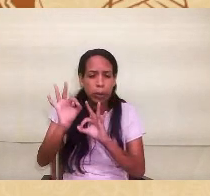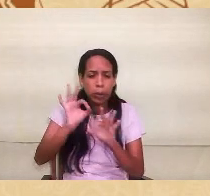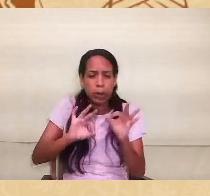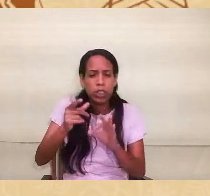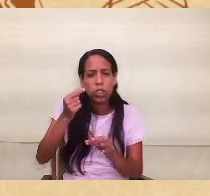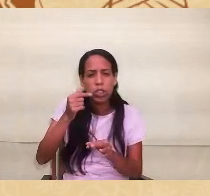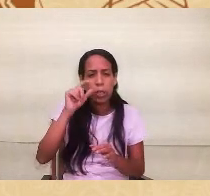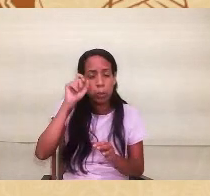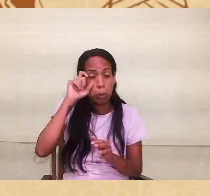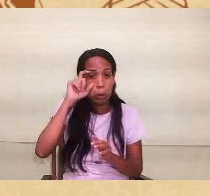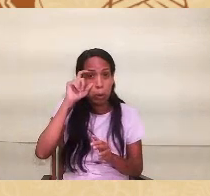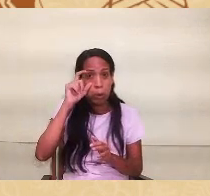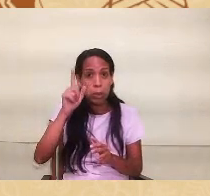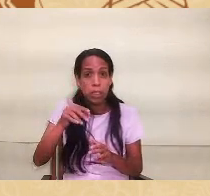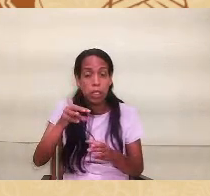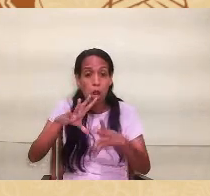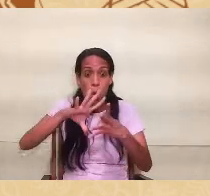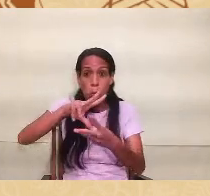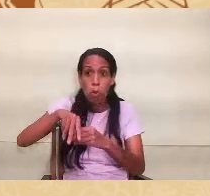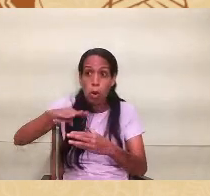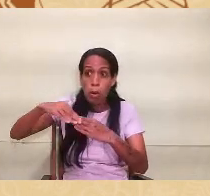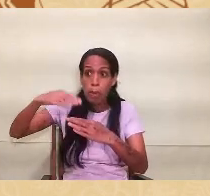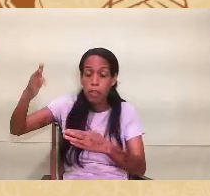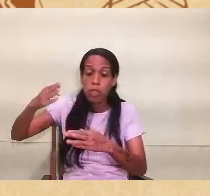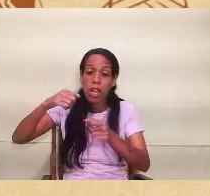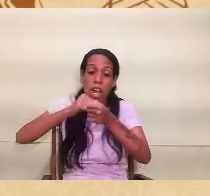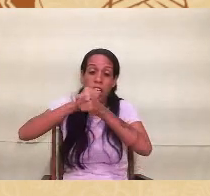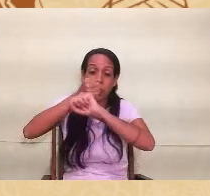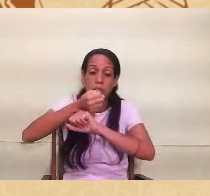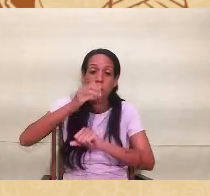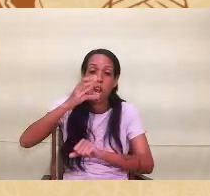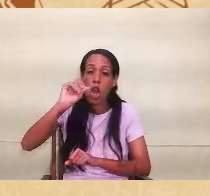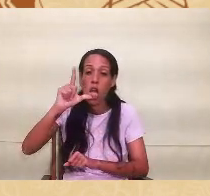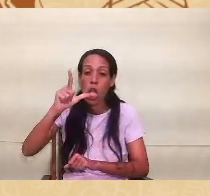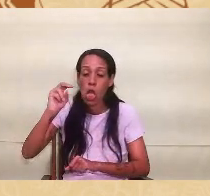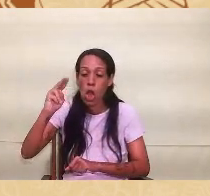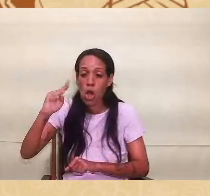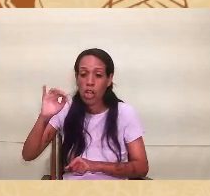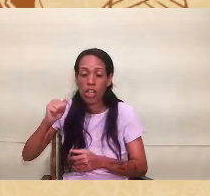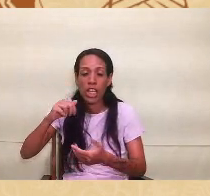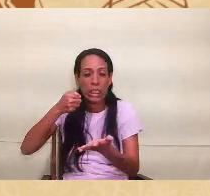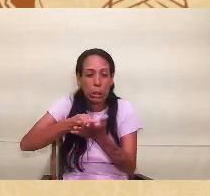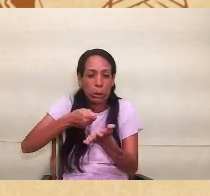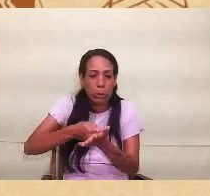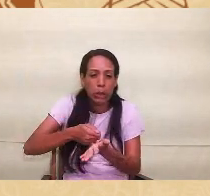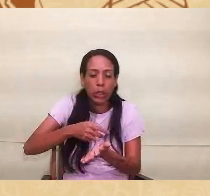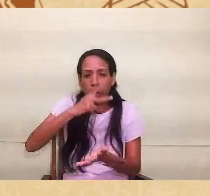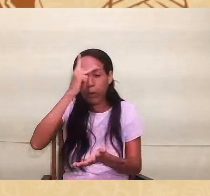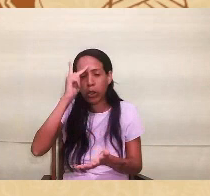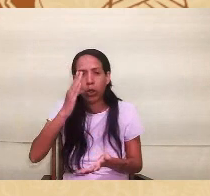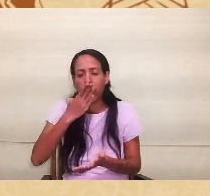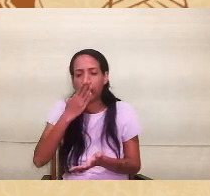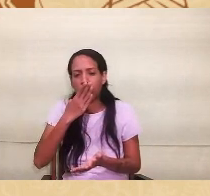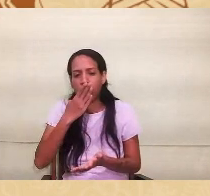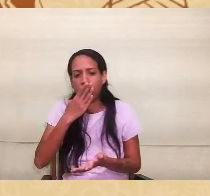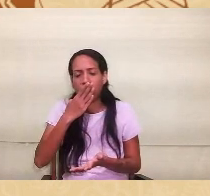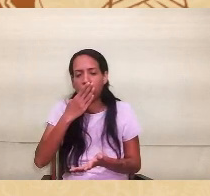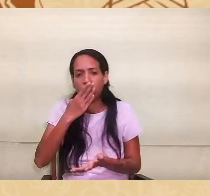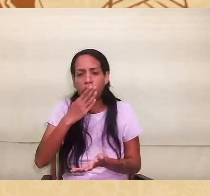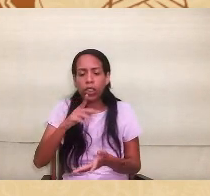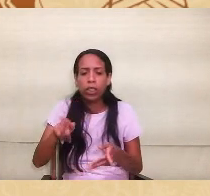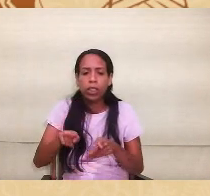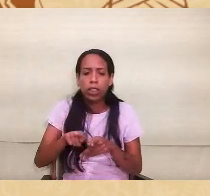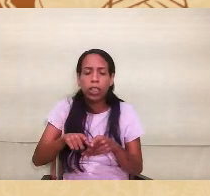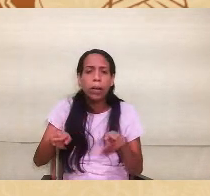sistema mundo a partir da exploração da colônia, né? Do massacre com os povos indígenas originários e depois com os povos